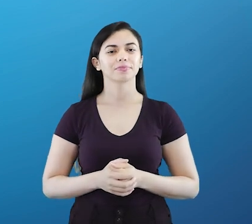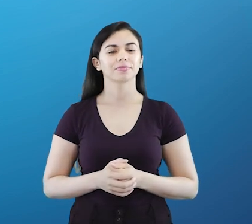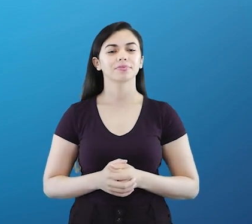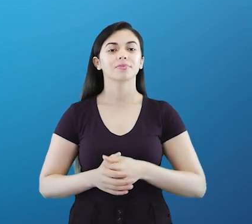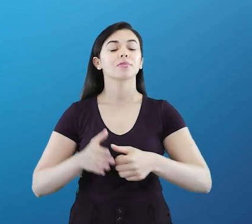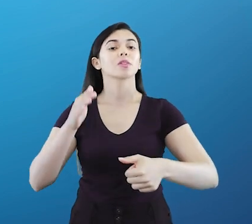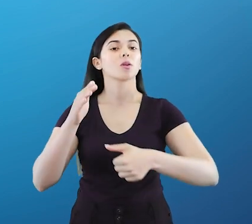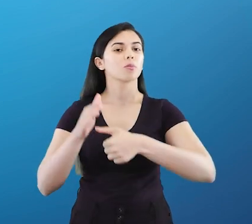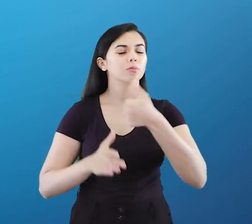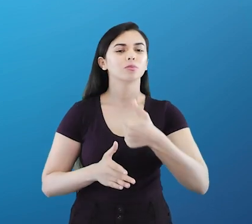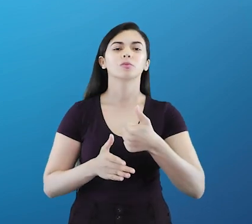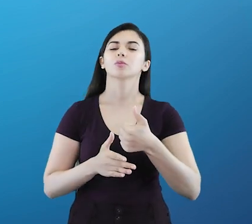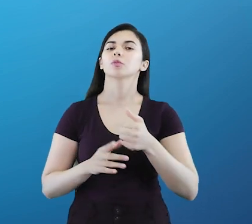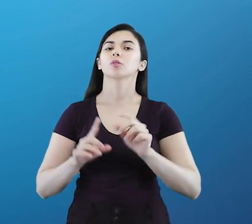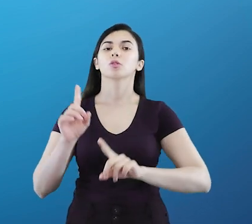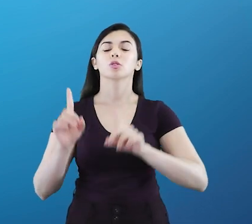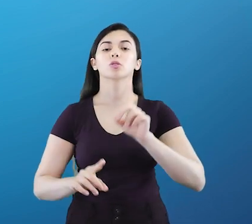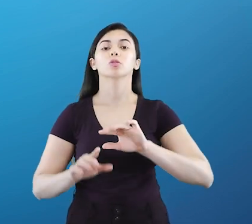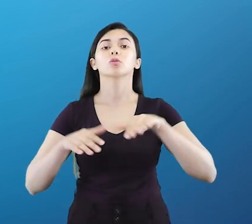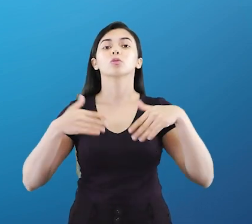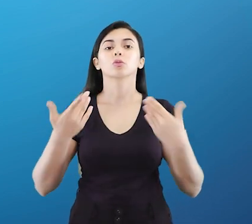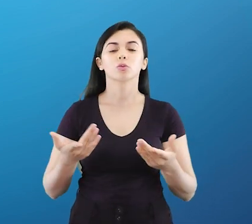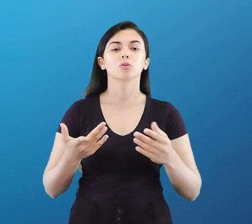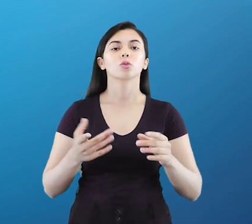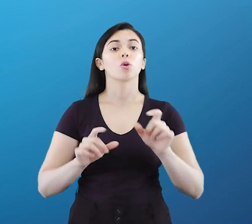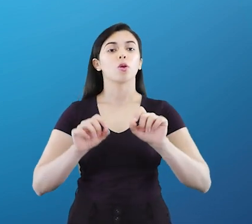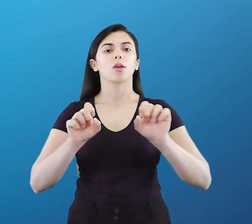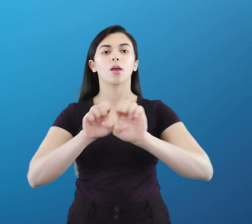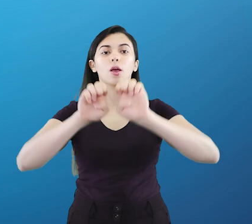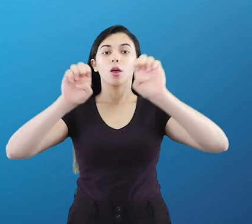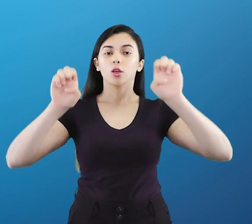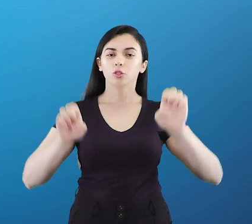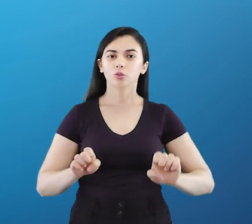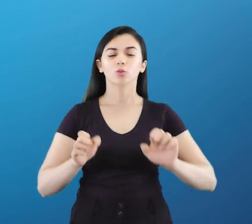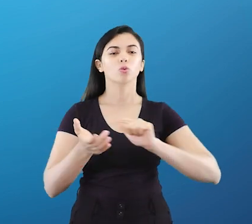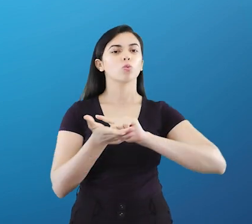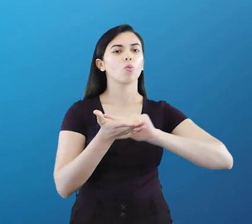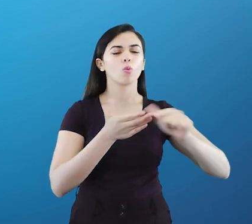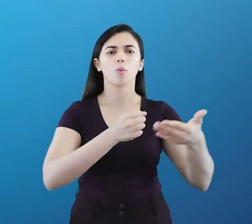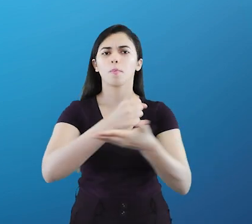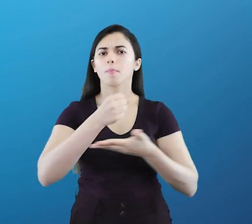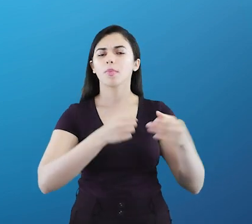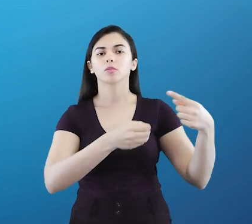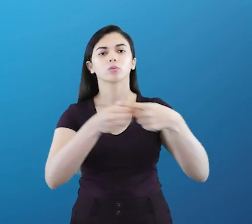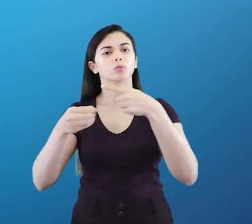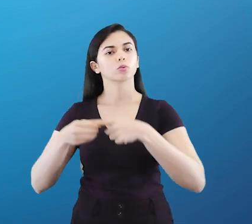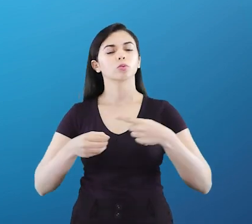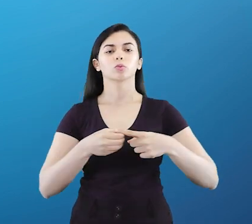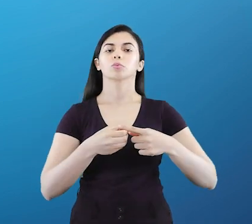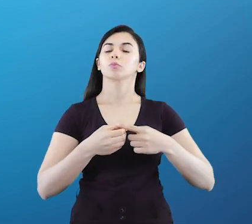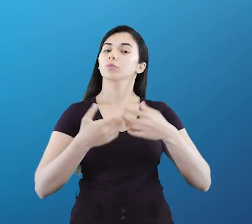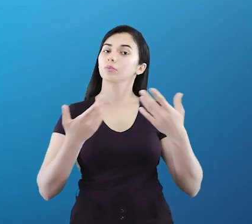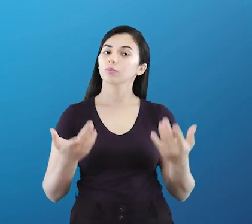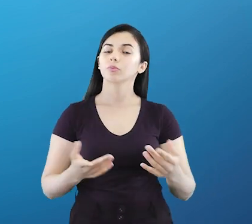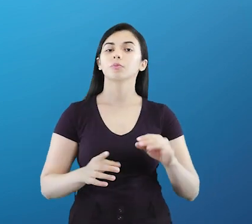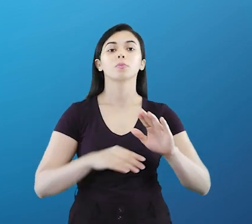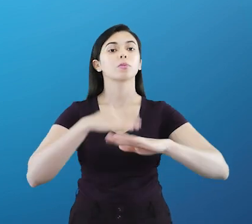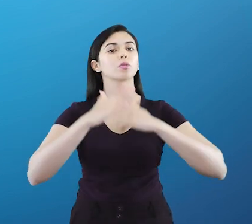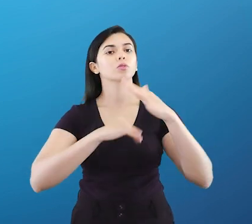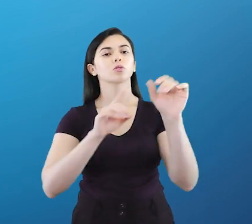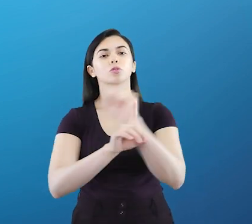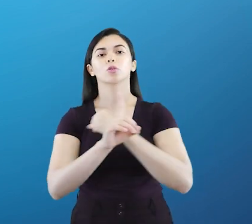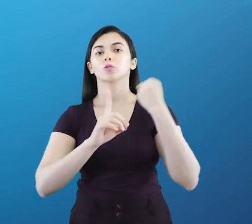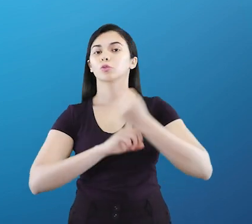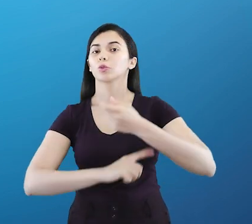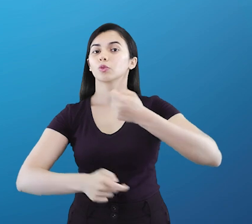O primeiro indicador de serviço é o saneamento básico. São serviços fundamentais para o desenvolvimento